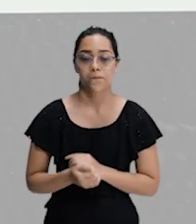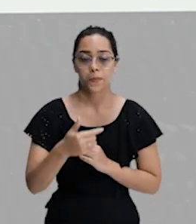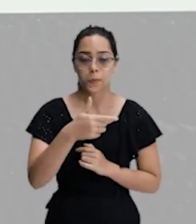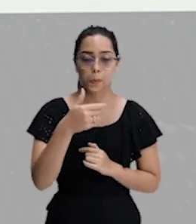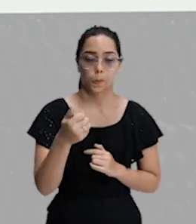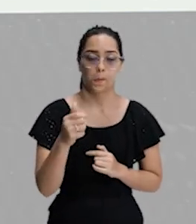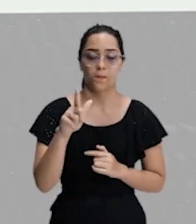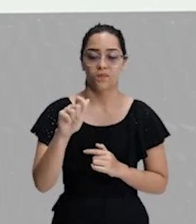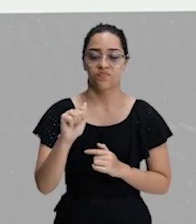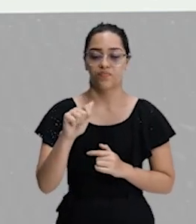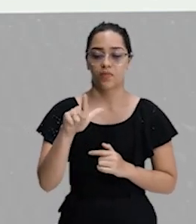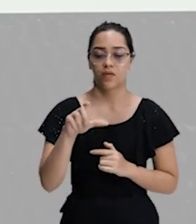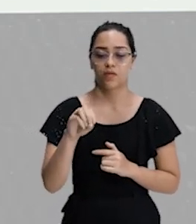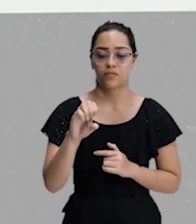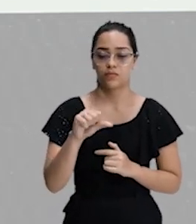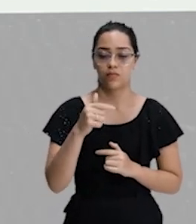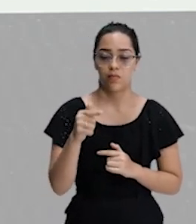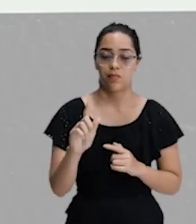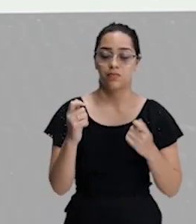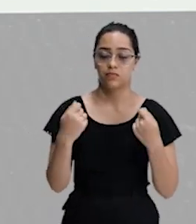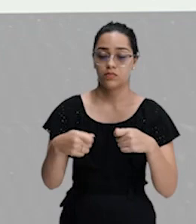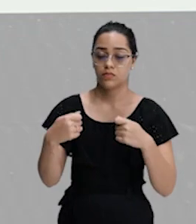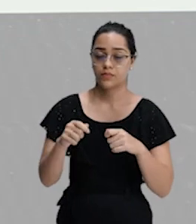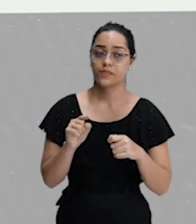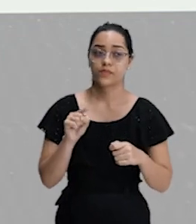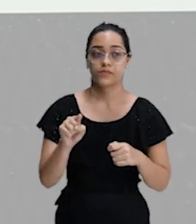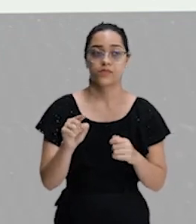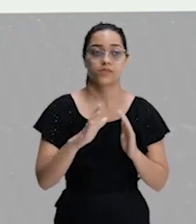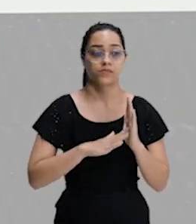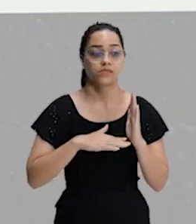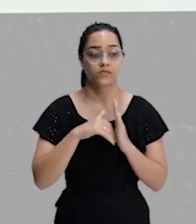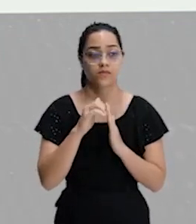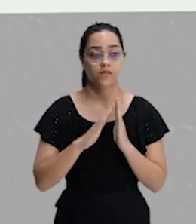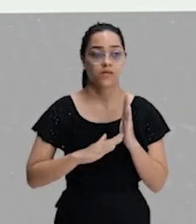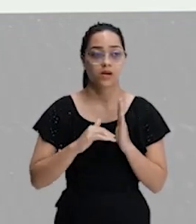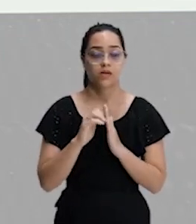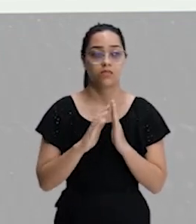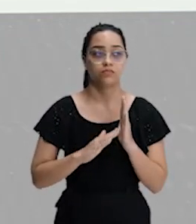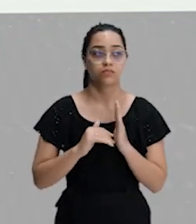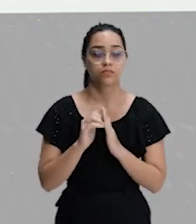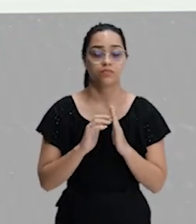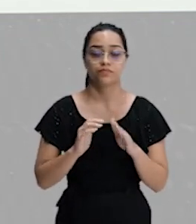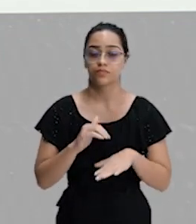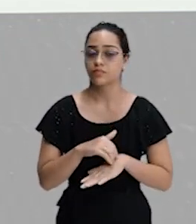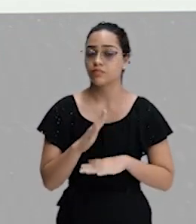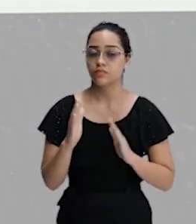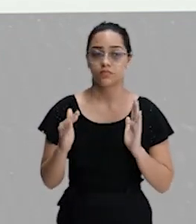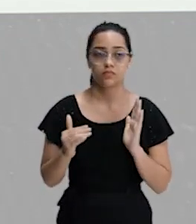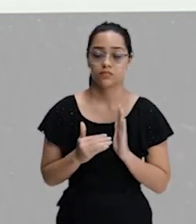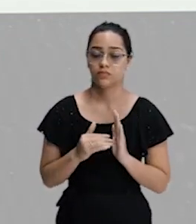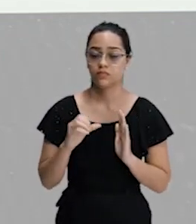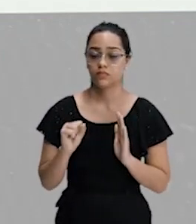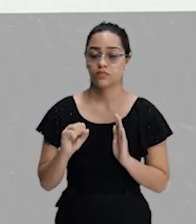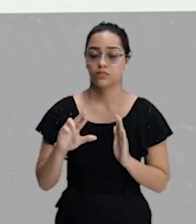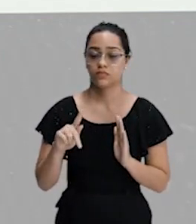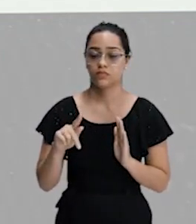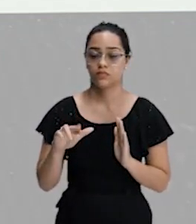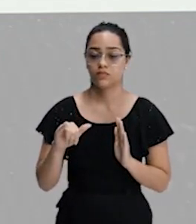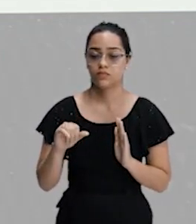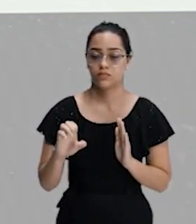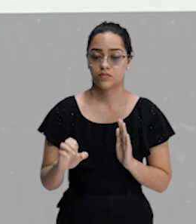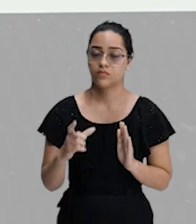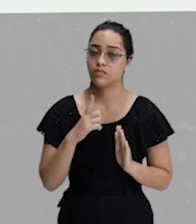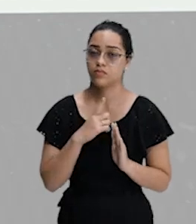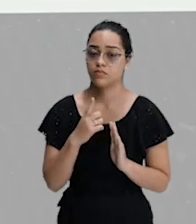21 galões necessários para você pintar aí toda a superfície externa